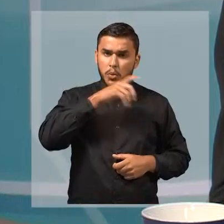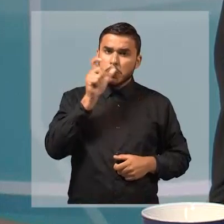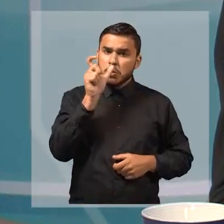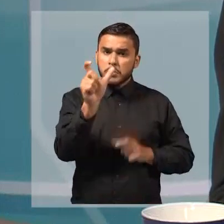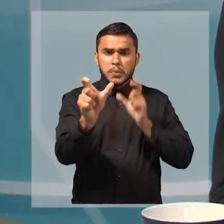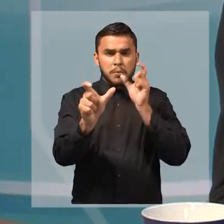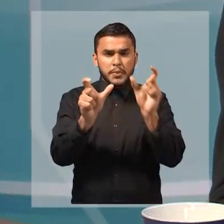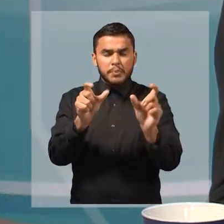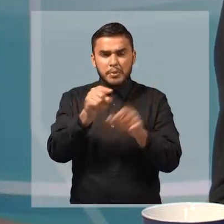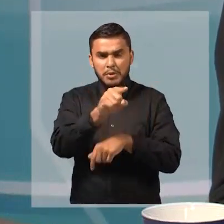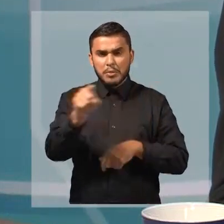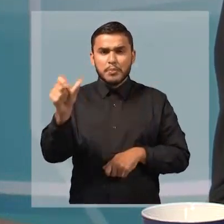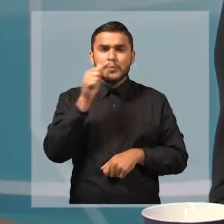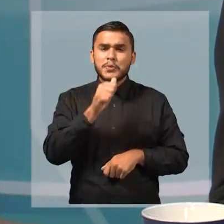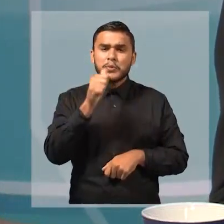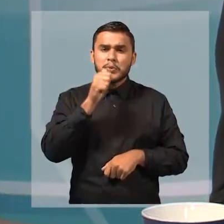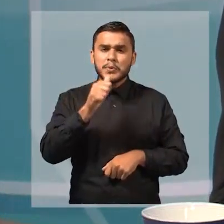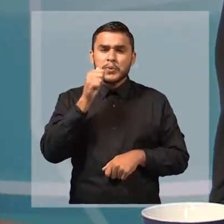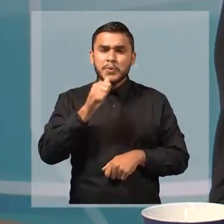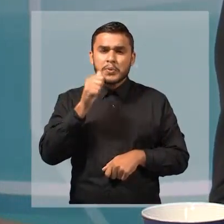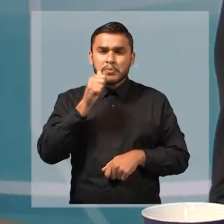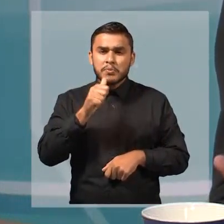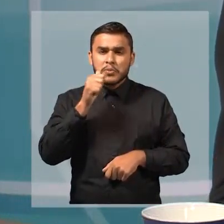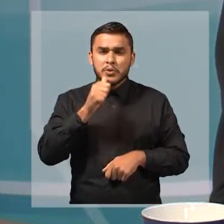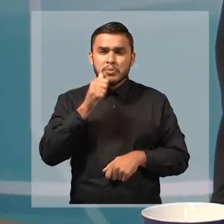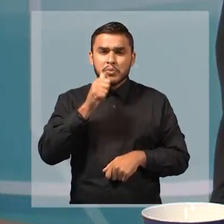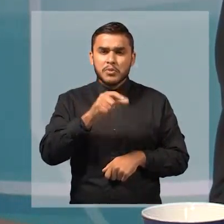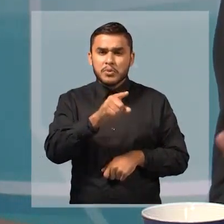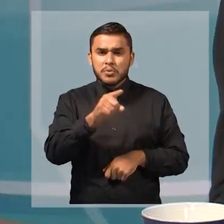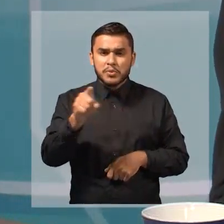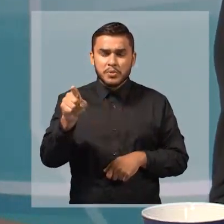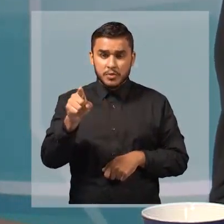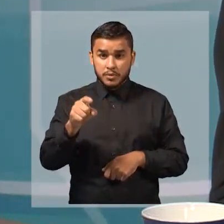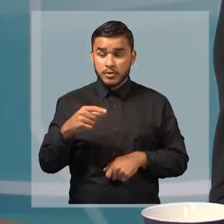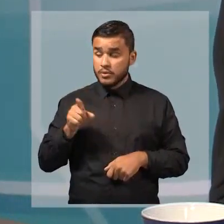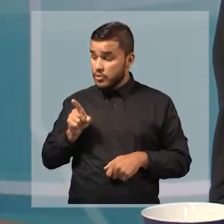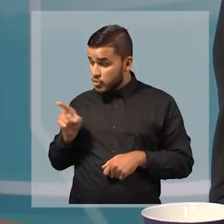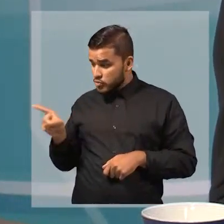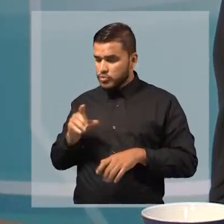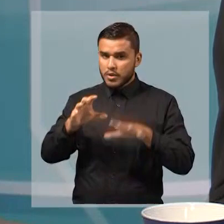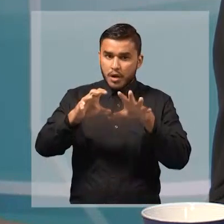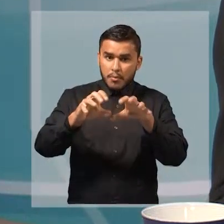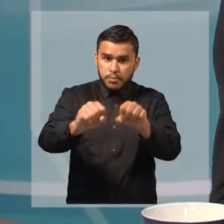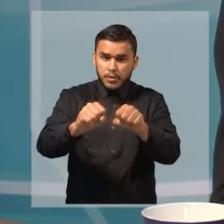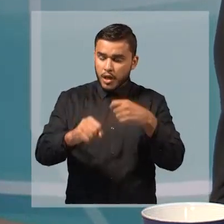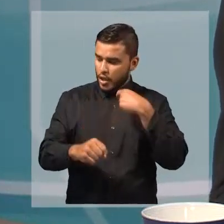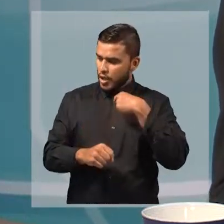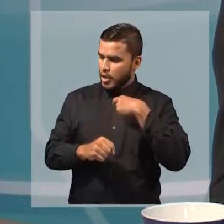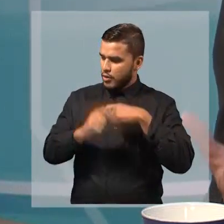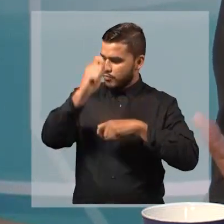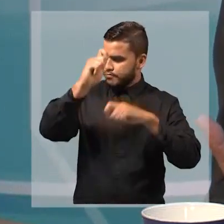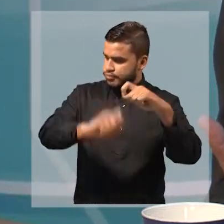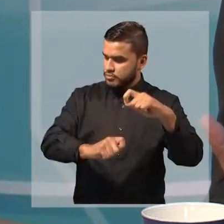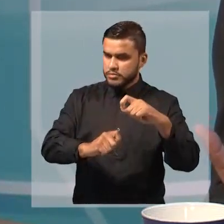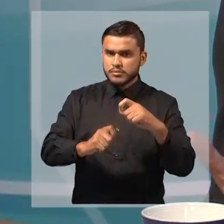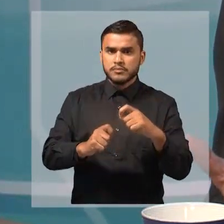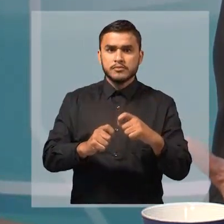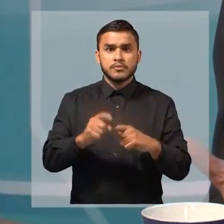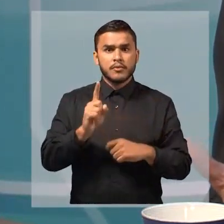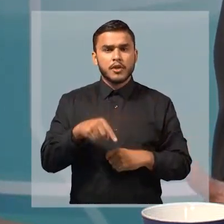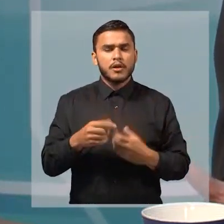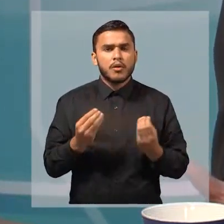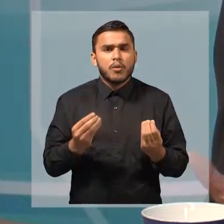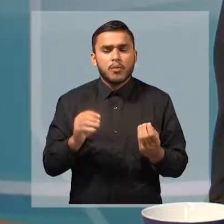juízas, como ele deu ideia de uma agressão maior física, que ele disse, você segura, né? Ele esboçou ali um